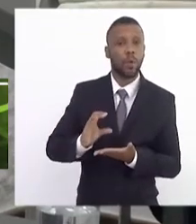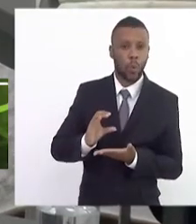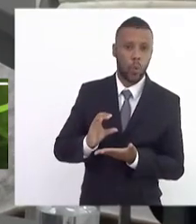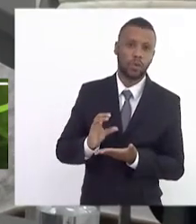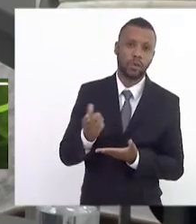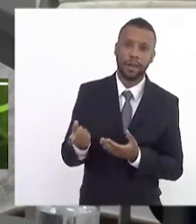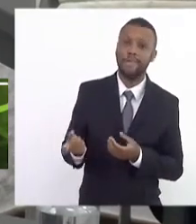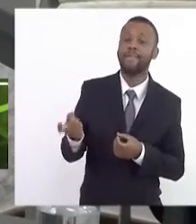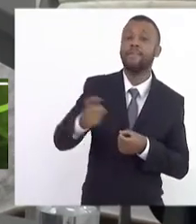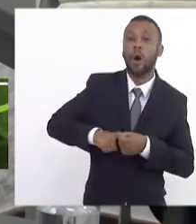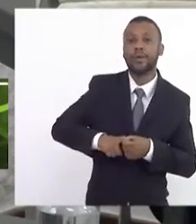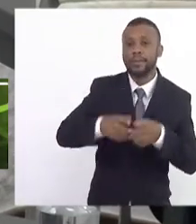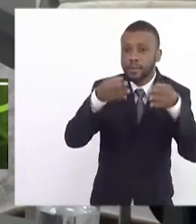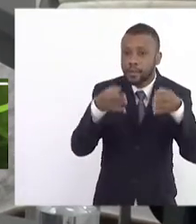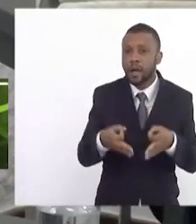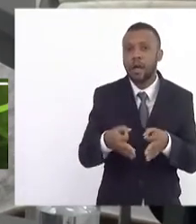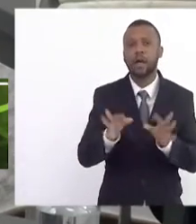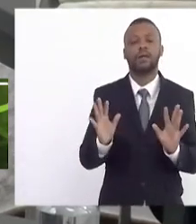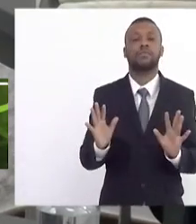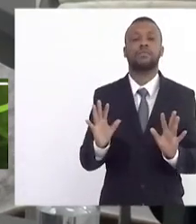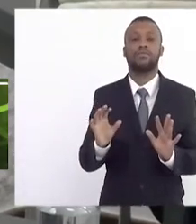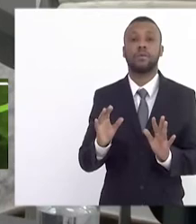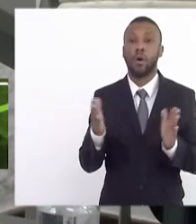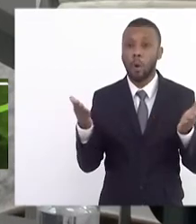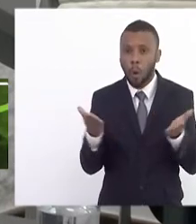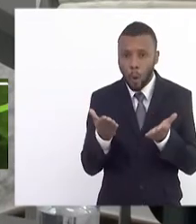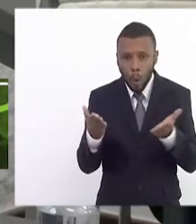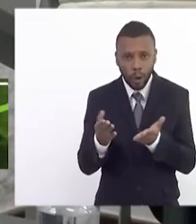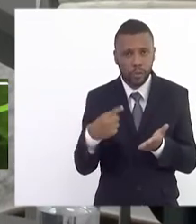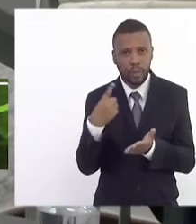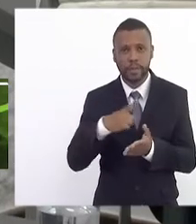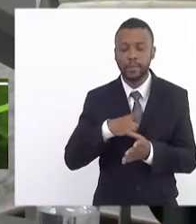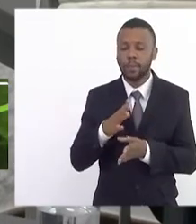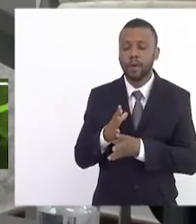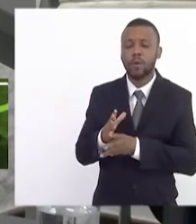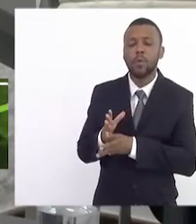de fato. Né? Se a gente tem hoje uma receita